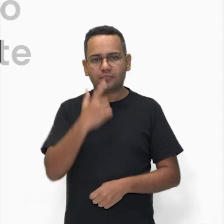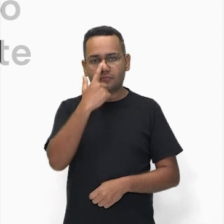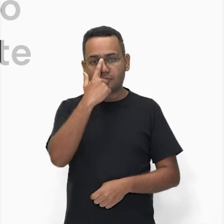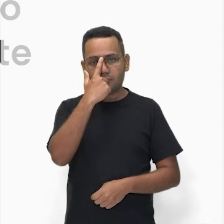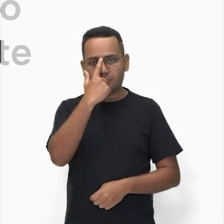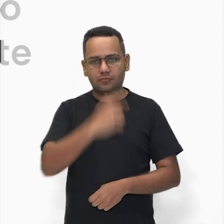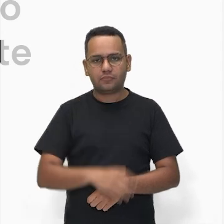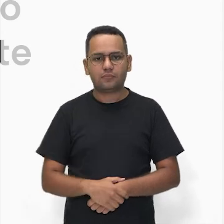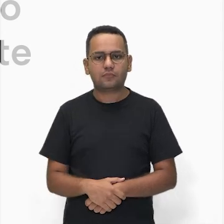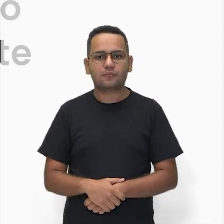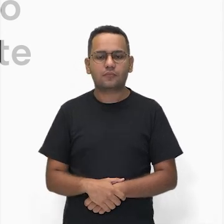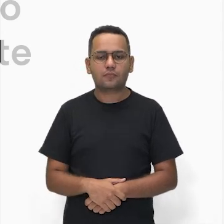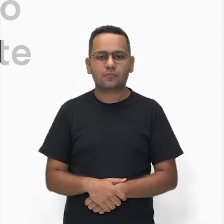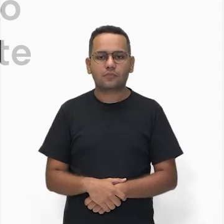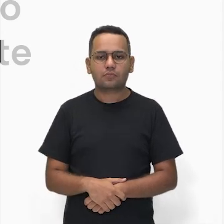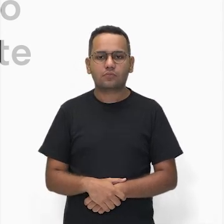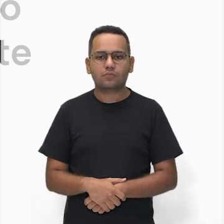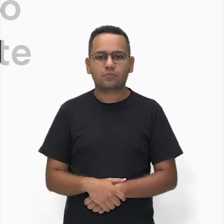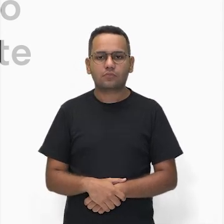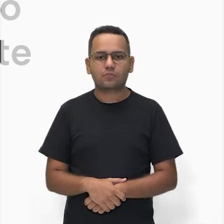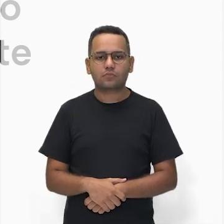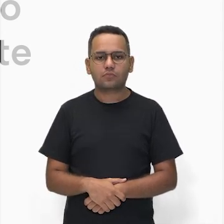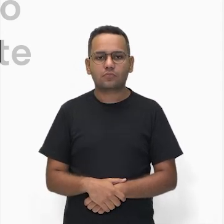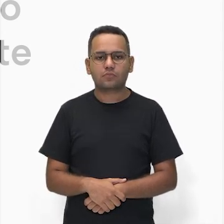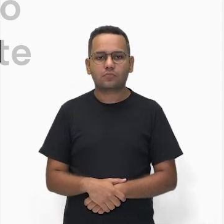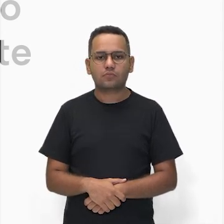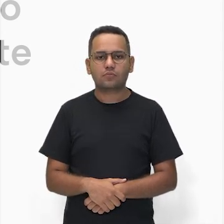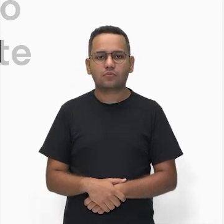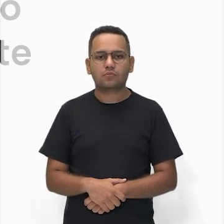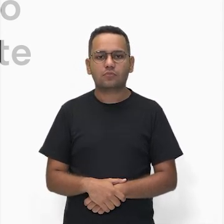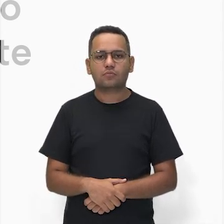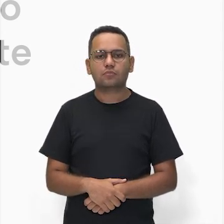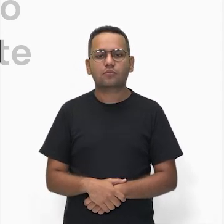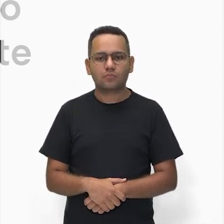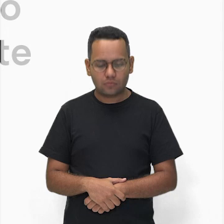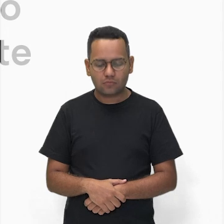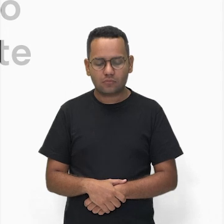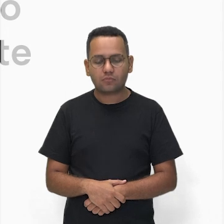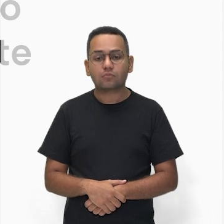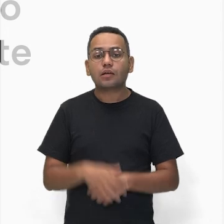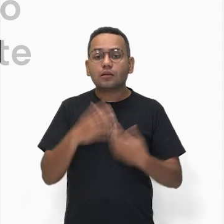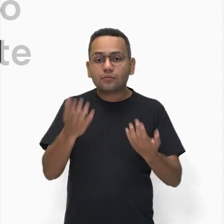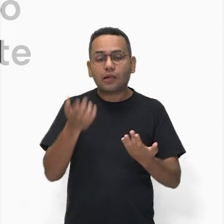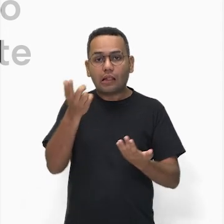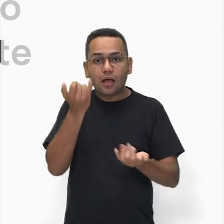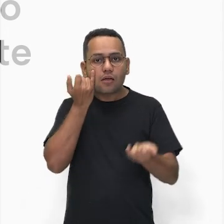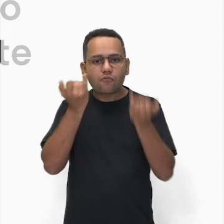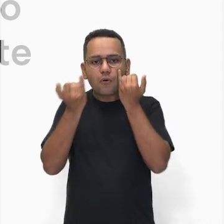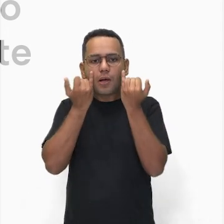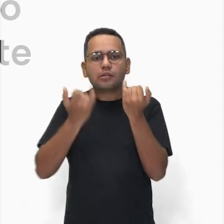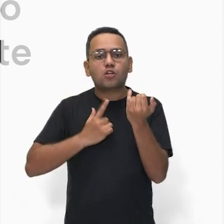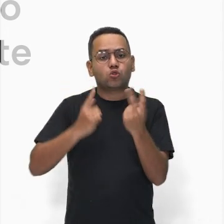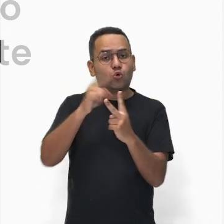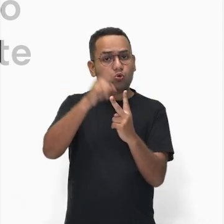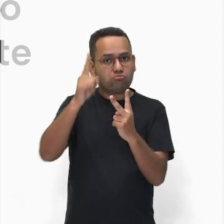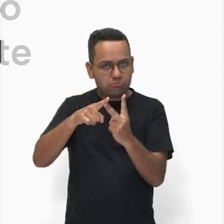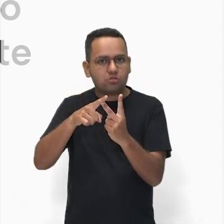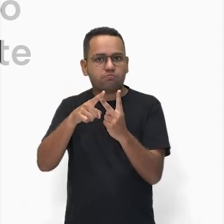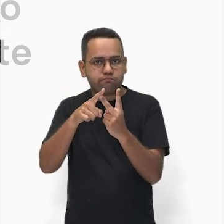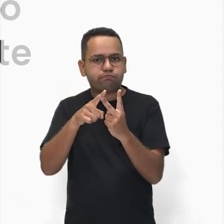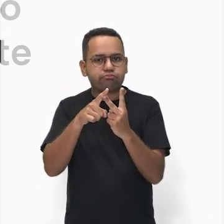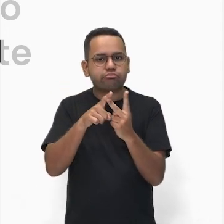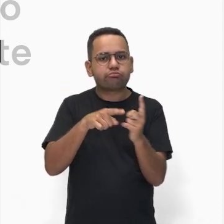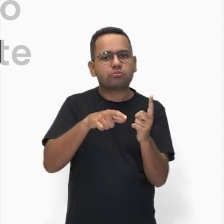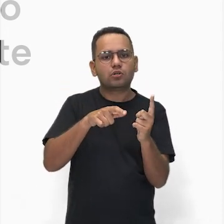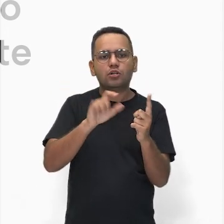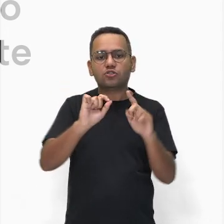O 15 narra a história entrecruzada de dois núcleos de personagens. A narrativa do primeiro núcleo aborda o